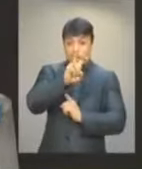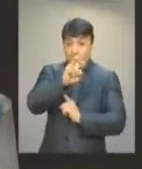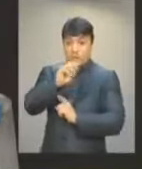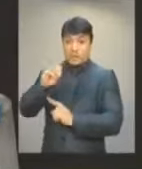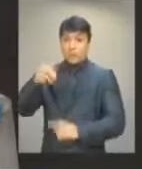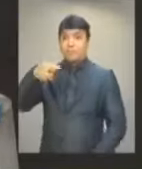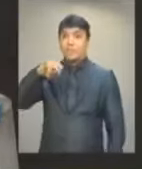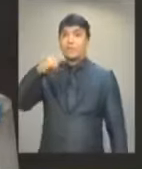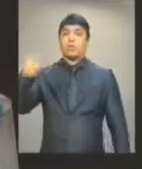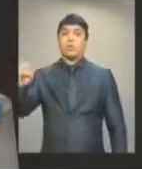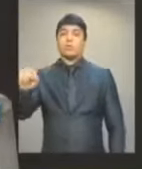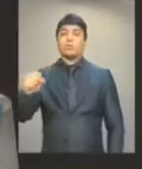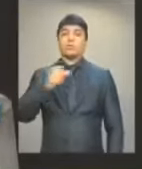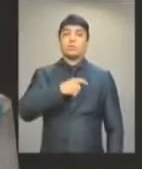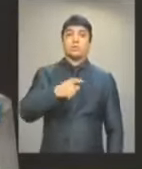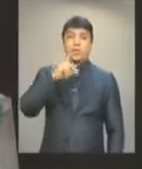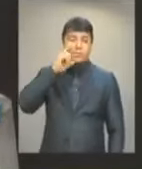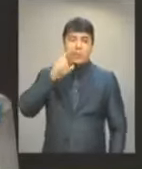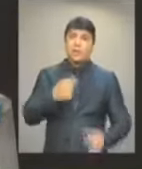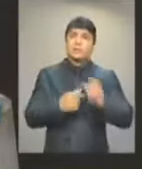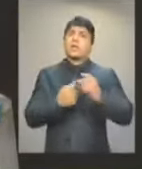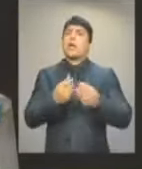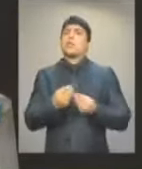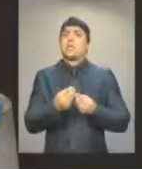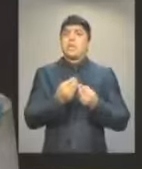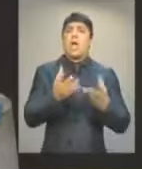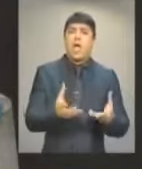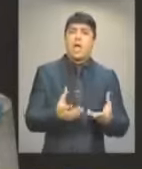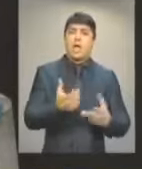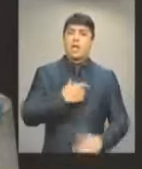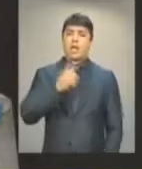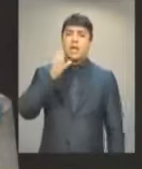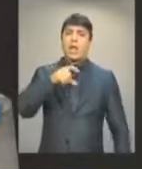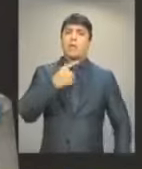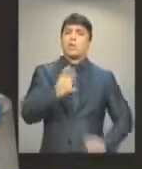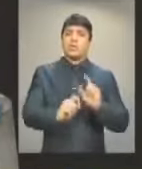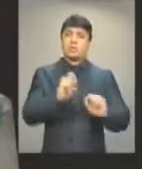Dos 500 bilhões que foram aprovados como crédito extraordinário ao Congresso, apenas